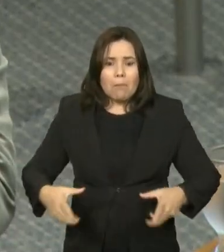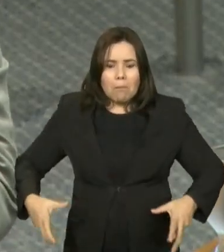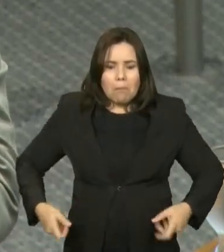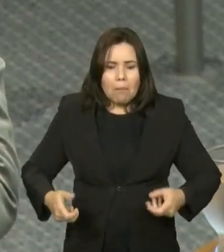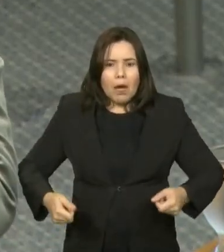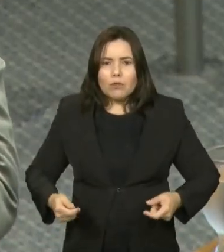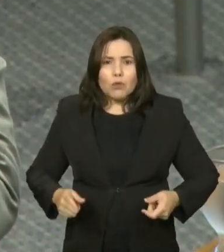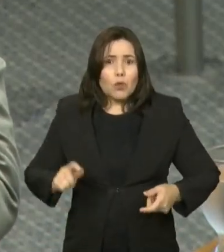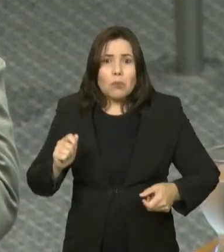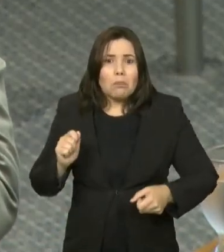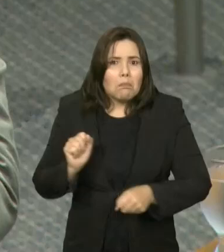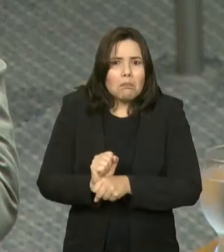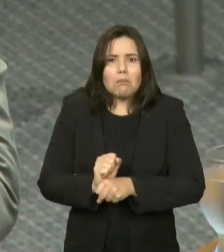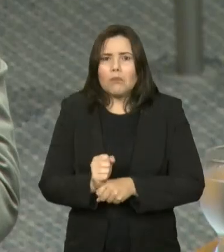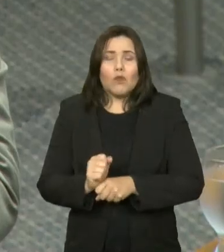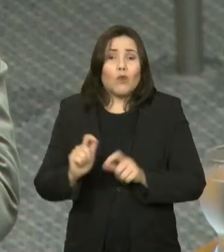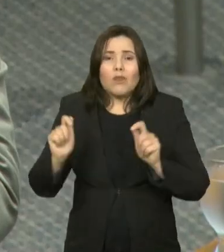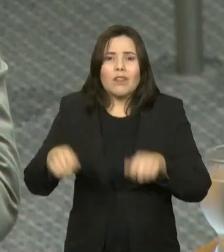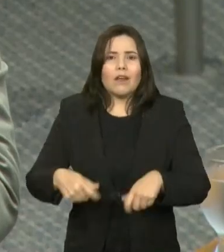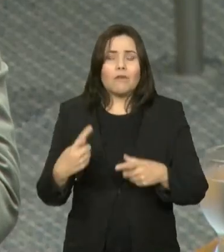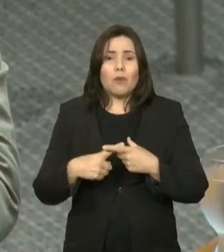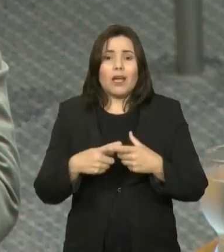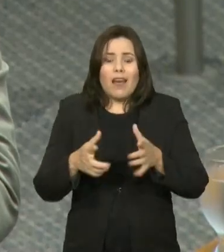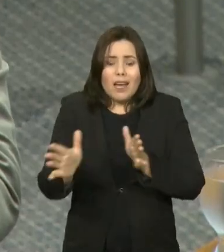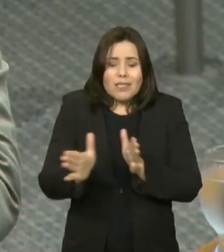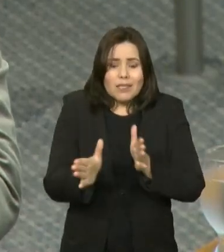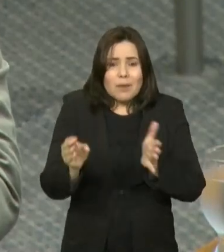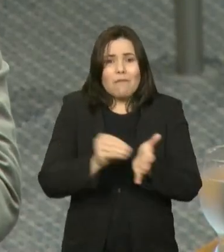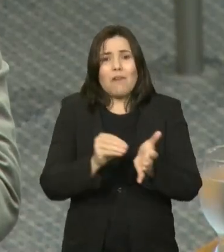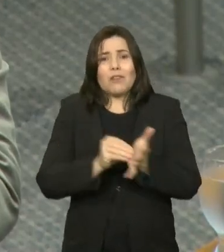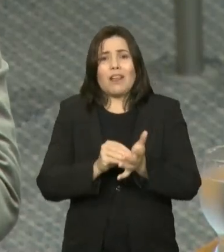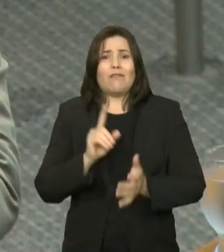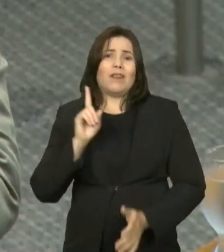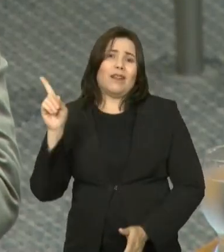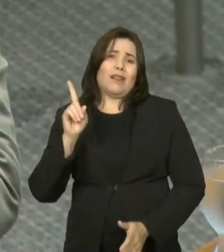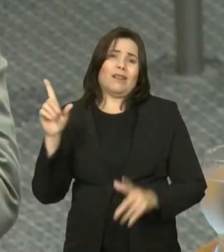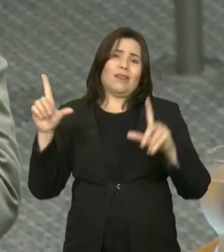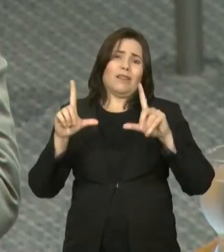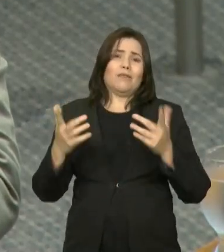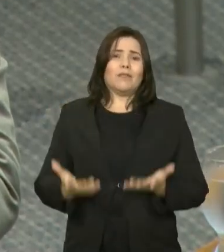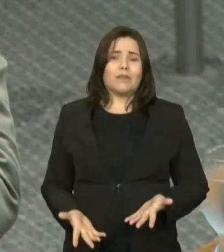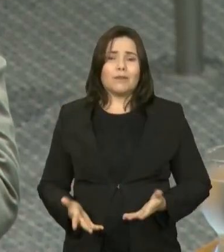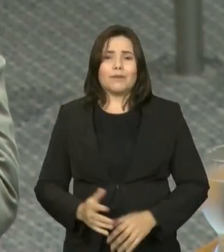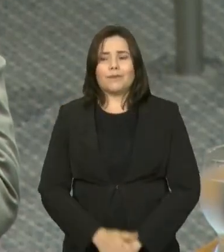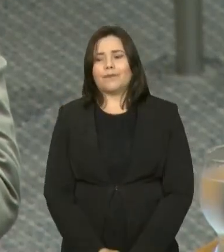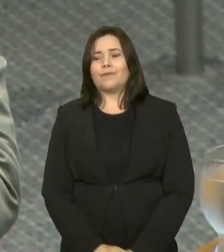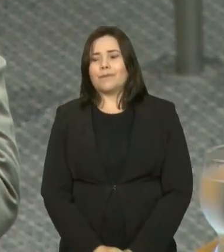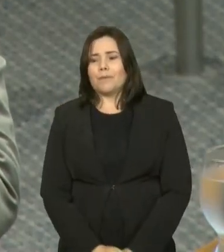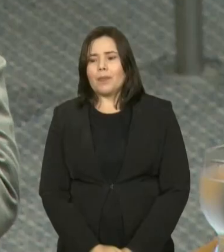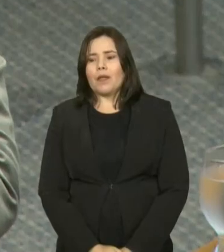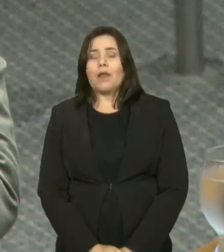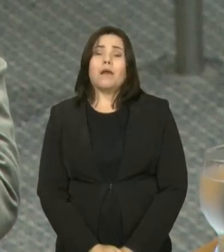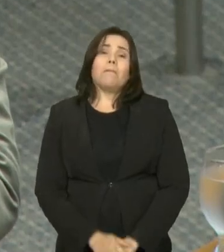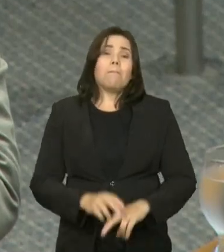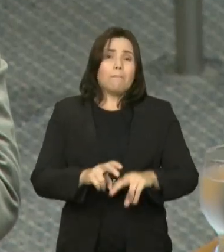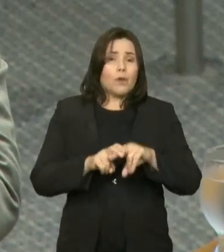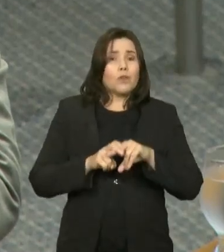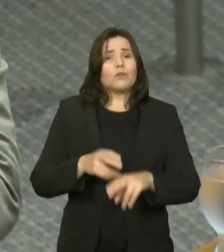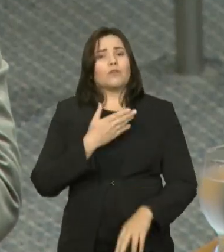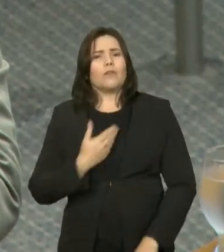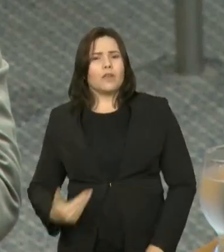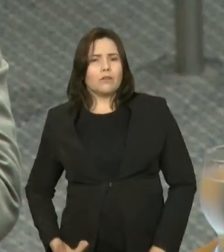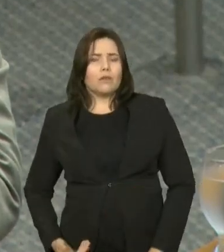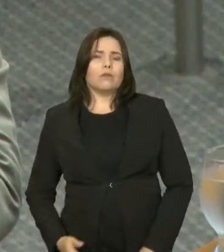o governador Carlos Brandão ontem, ele fez a entrega lá de várias áreas, de vários